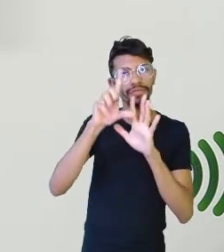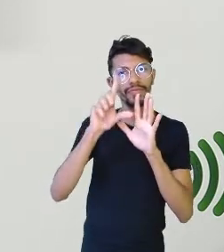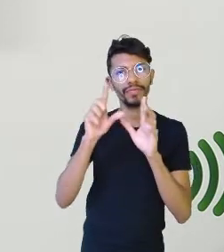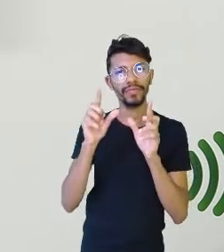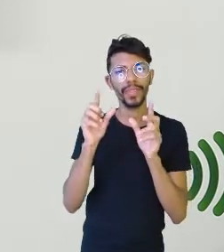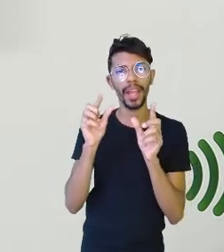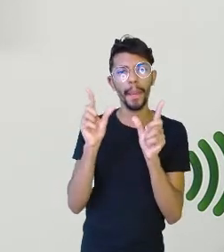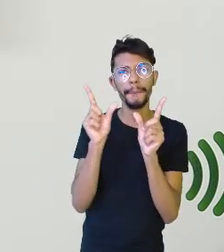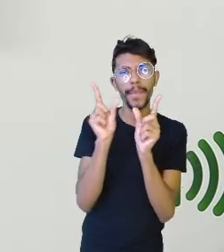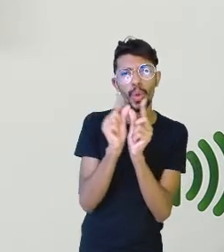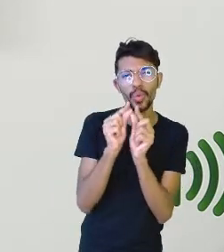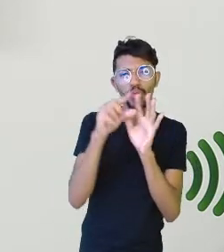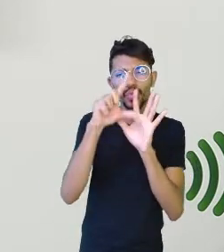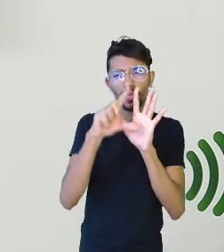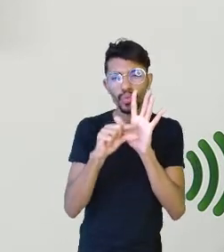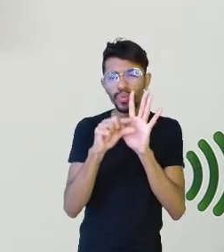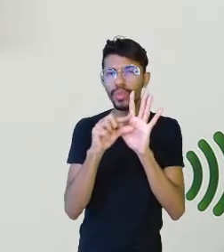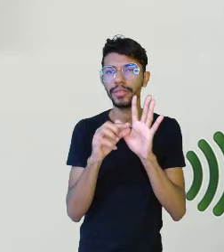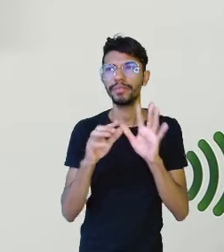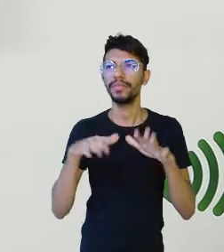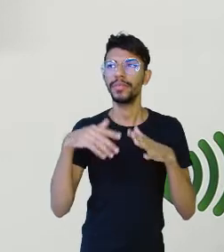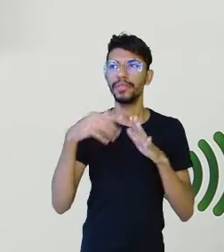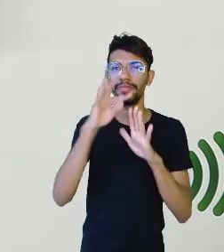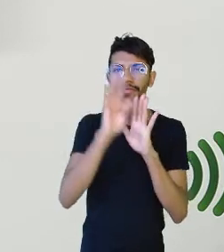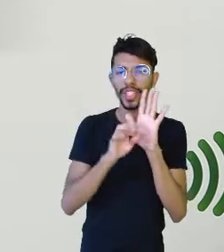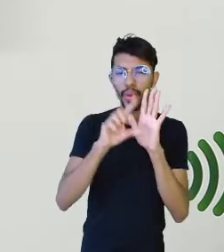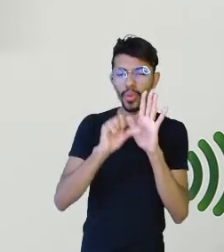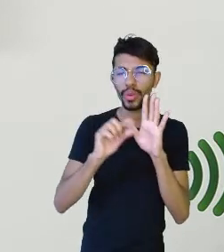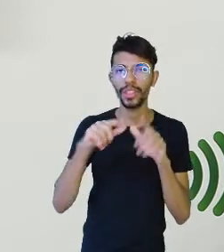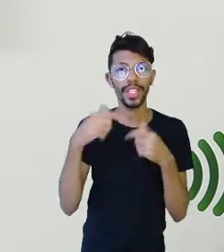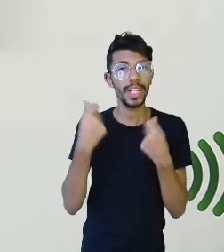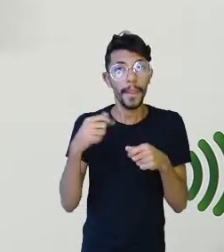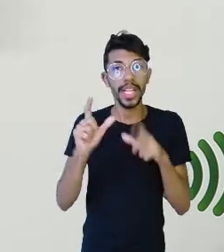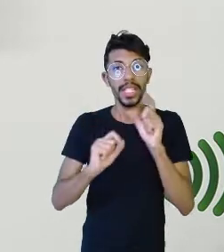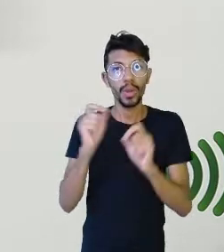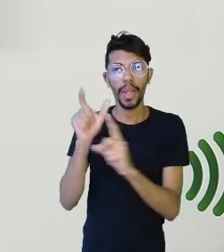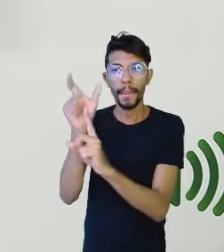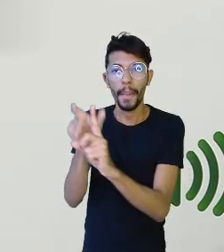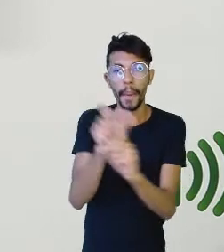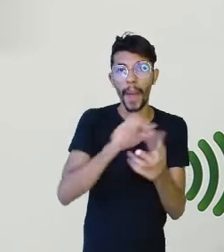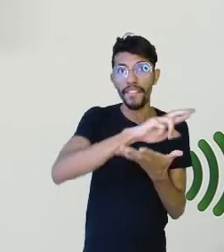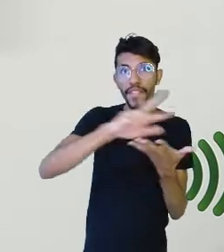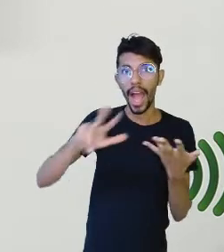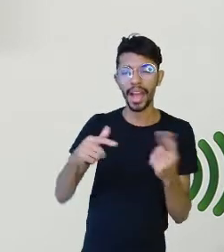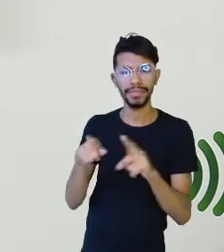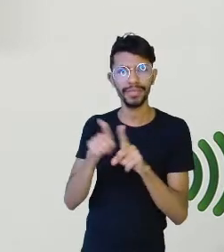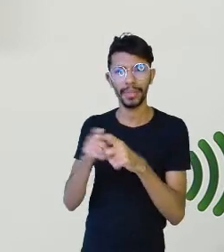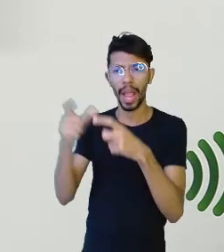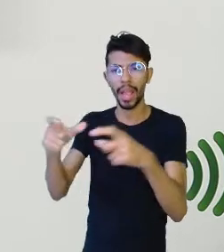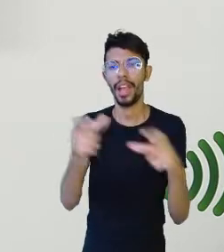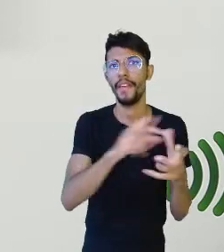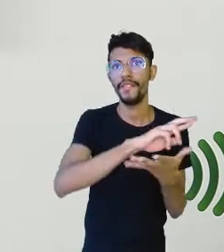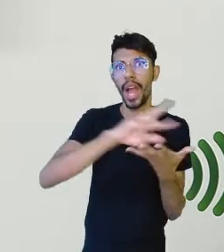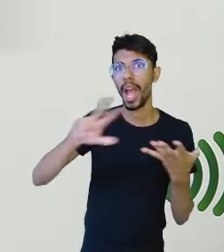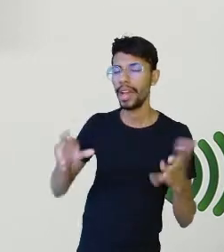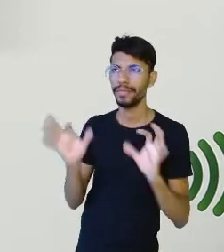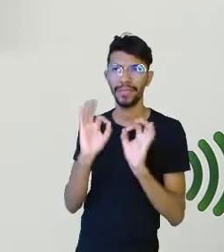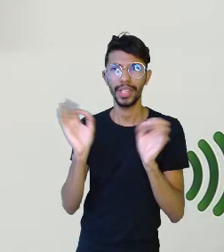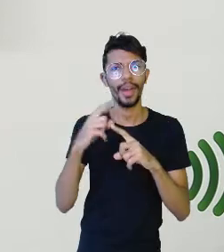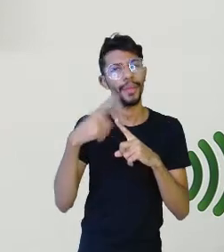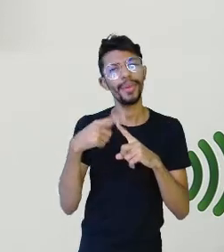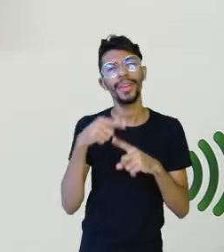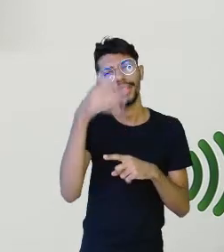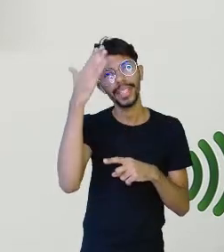possível incluir vários lugares e personagens diferentes. Porque você sabe, quanto mais locais, quanto